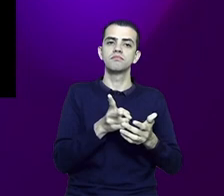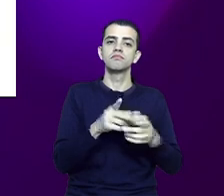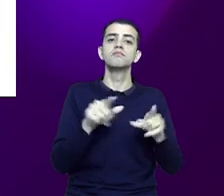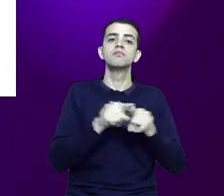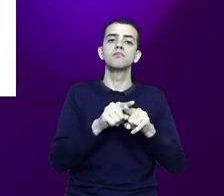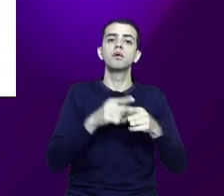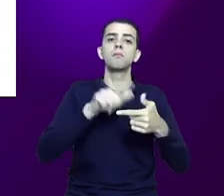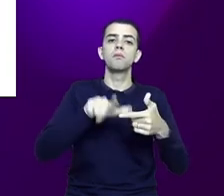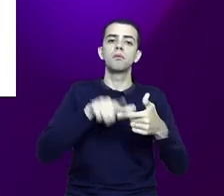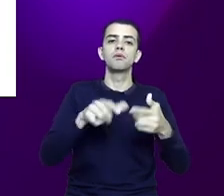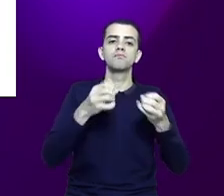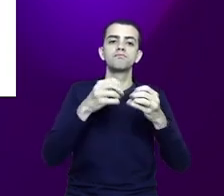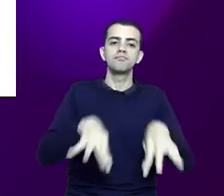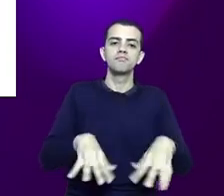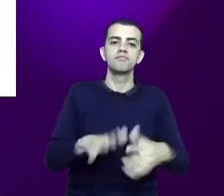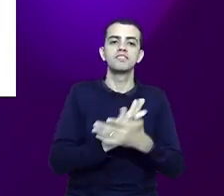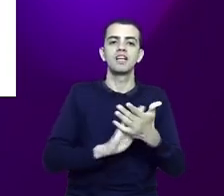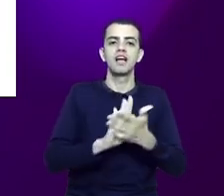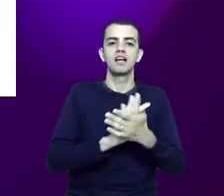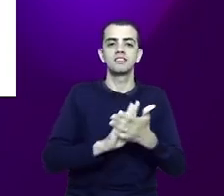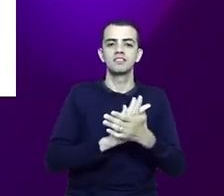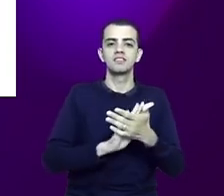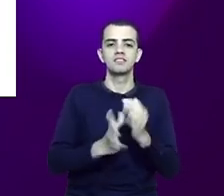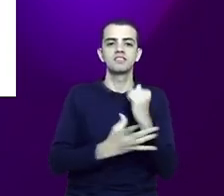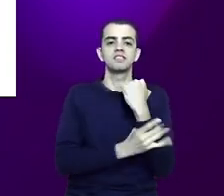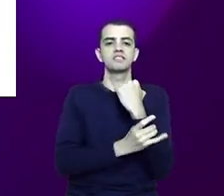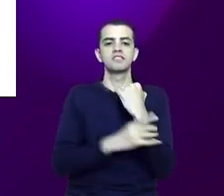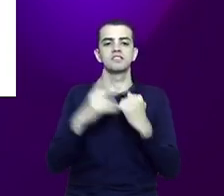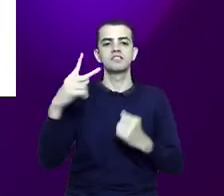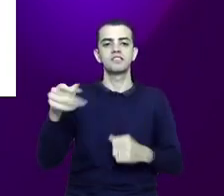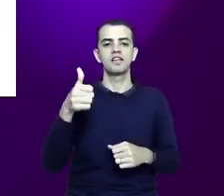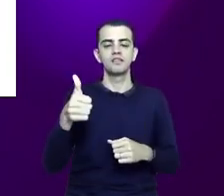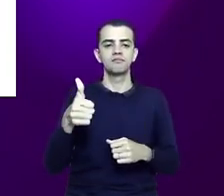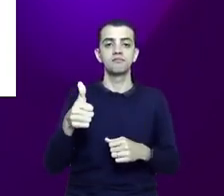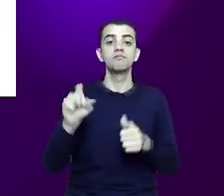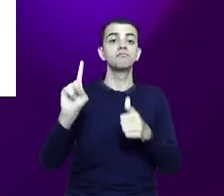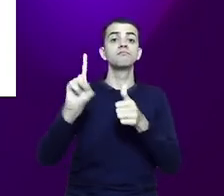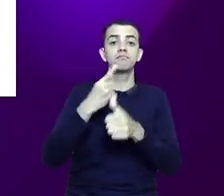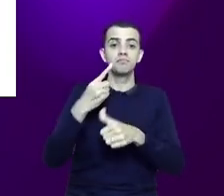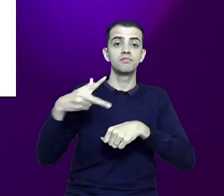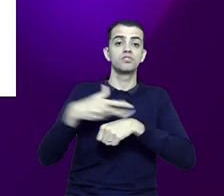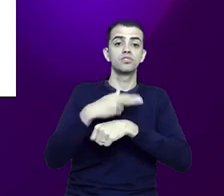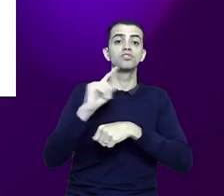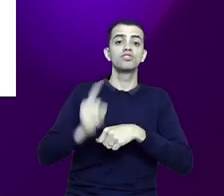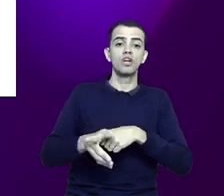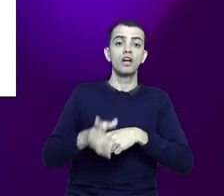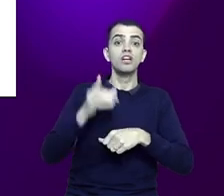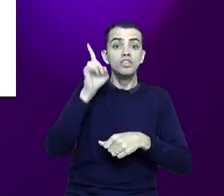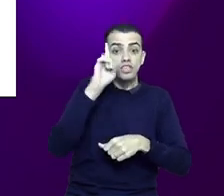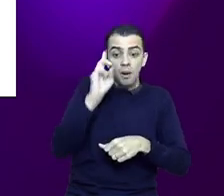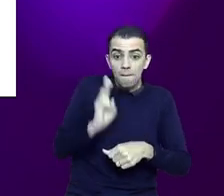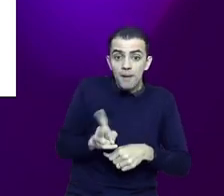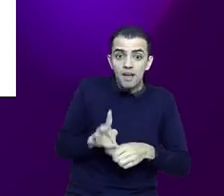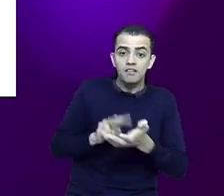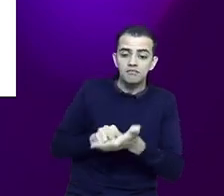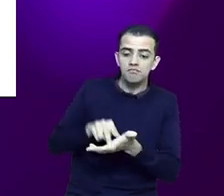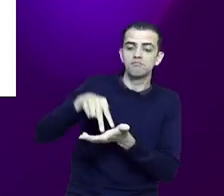nenhum problema em relação à segurança da paciente. Primeiro pós-operatório da paciente, na verdade isso aqui é no mesmo dia, ela